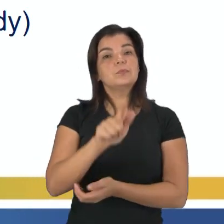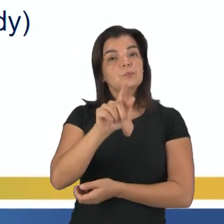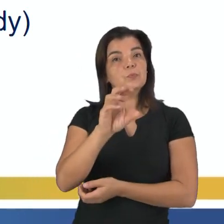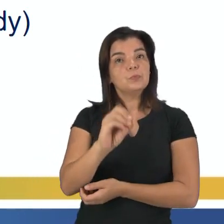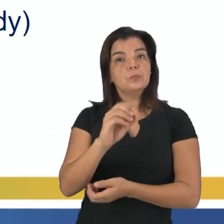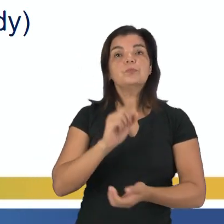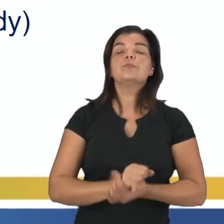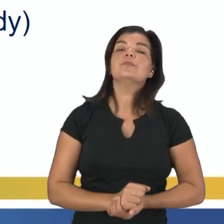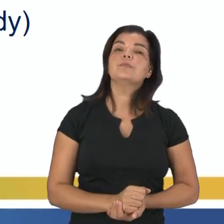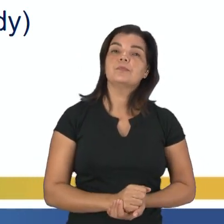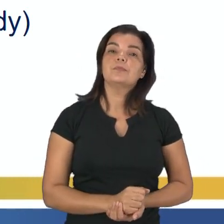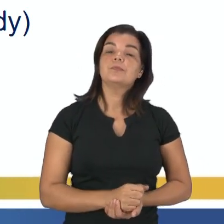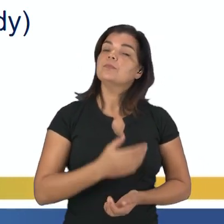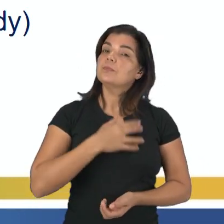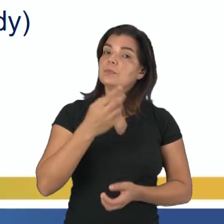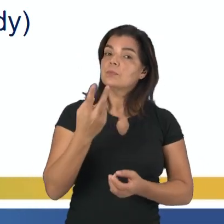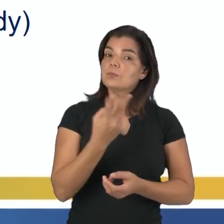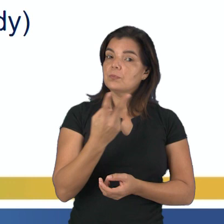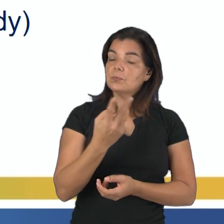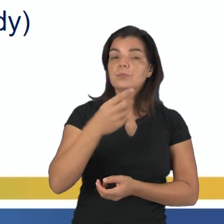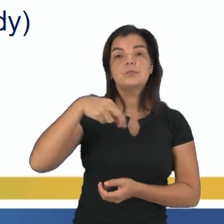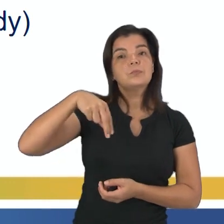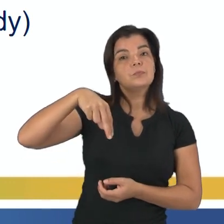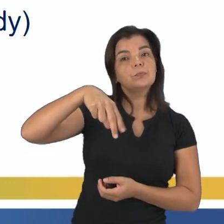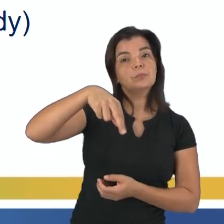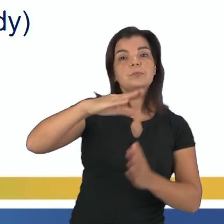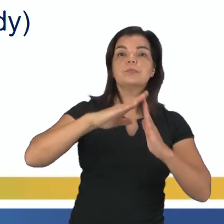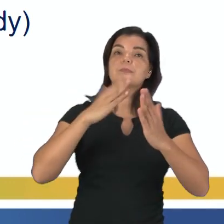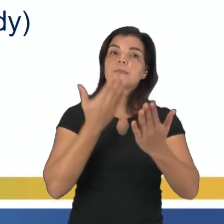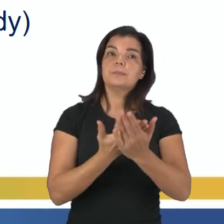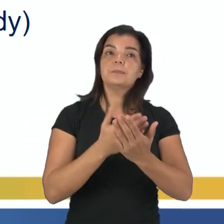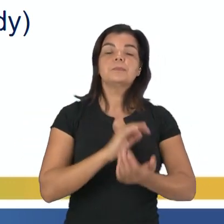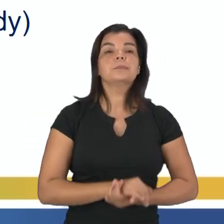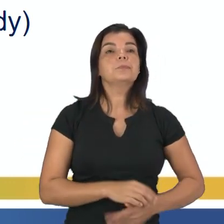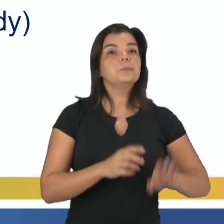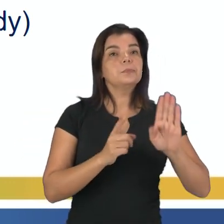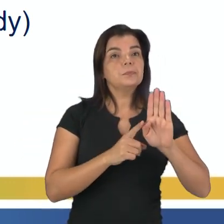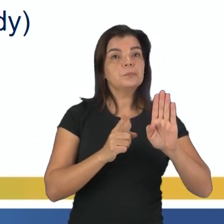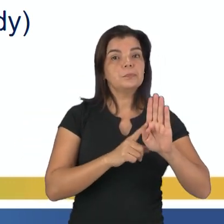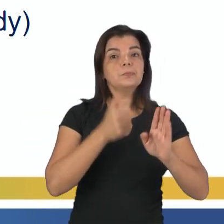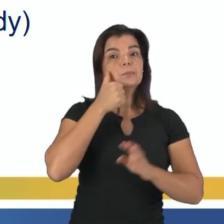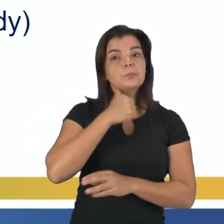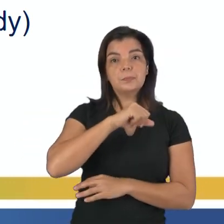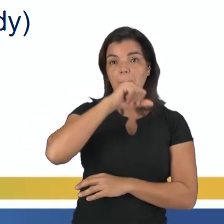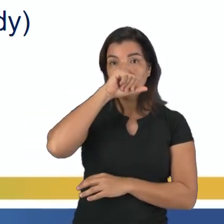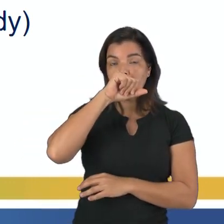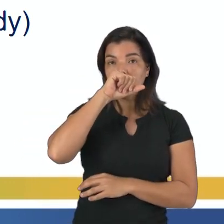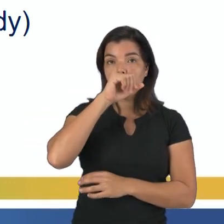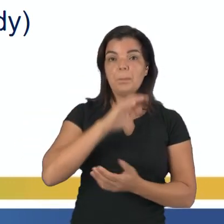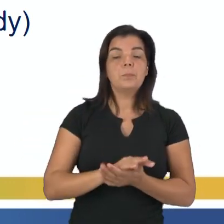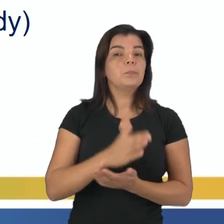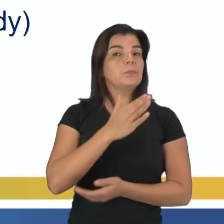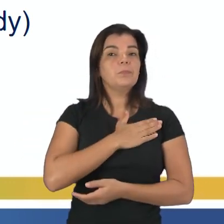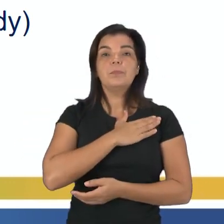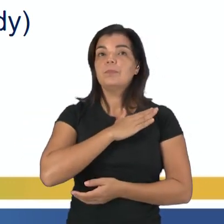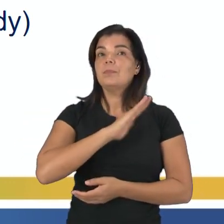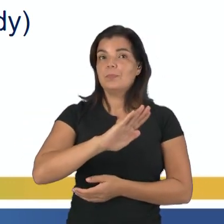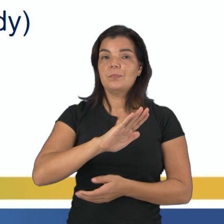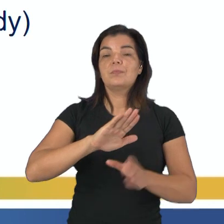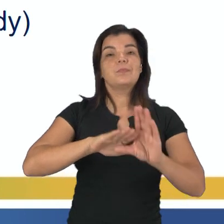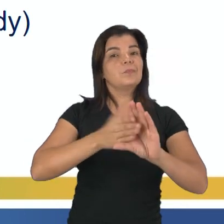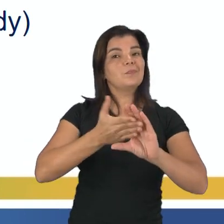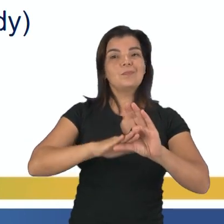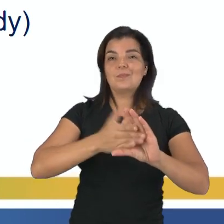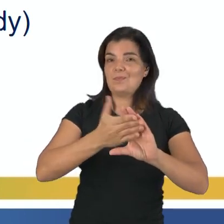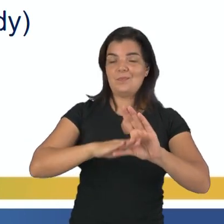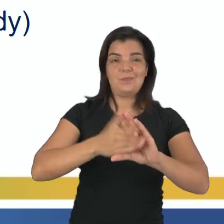foot. Marcus e John vão à escola a pé. Letra B é uma sentença negativa. E a gente sabe que para negar